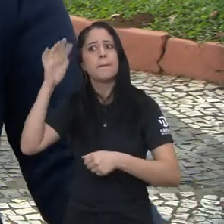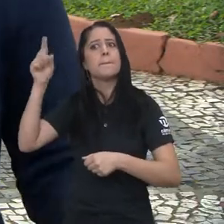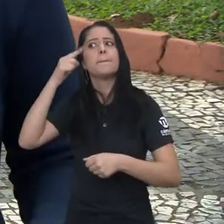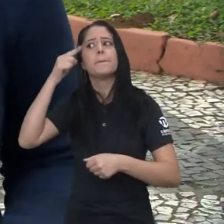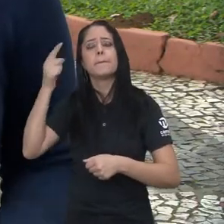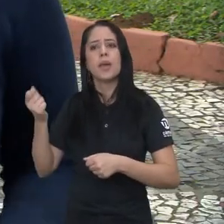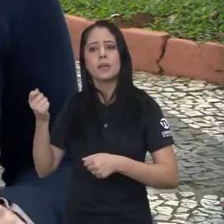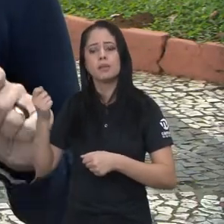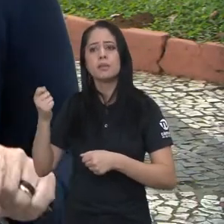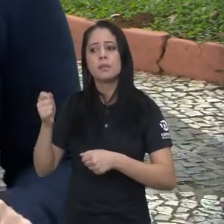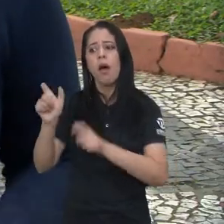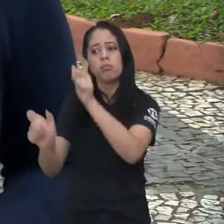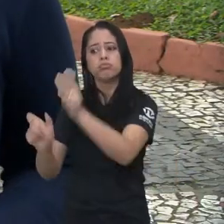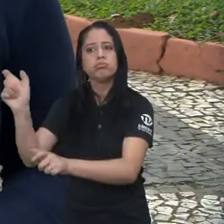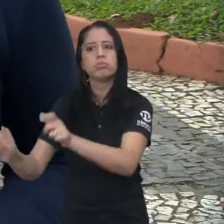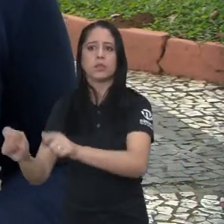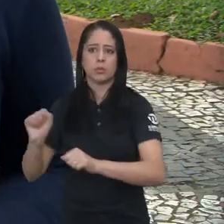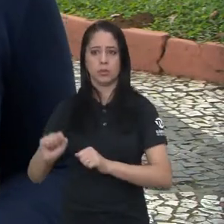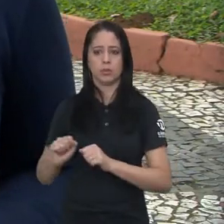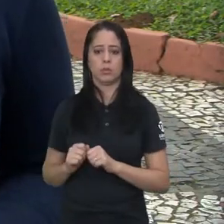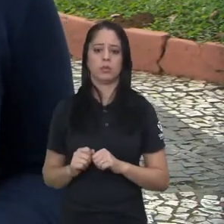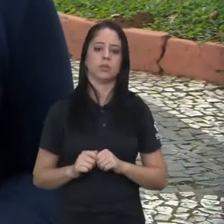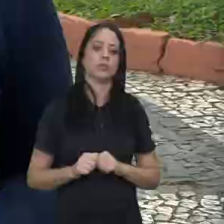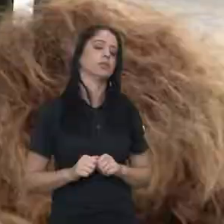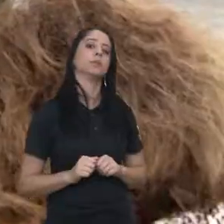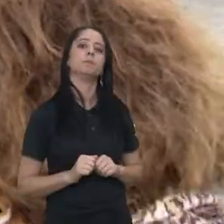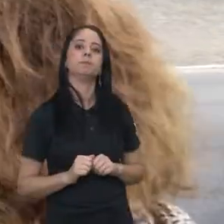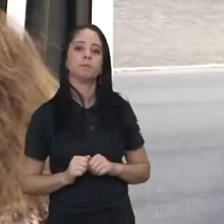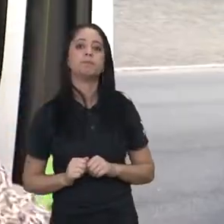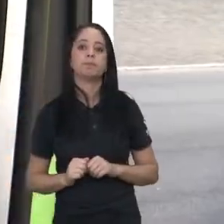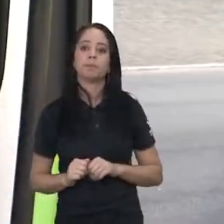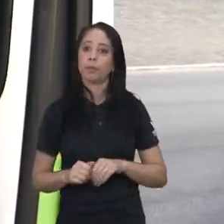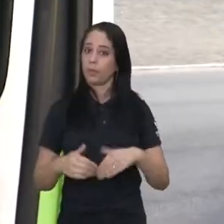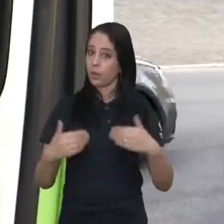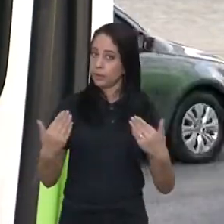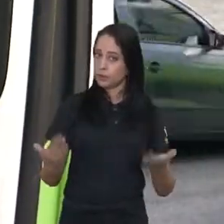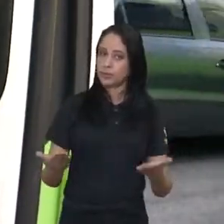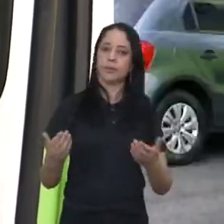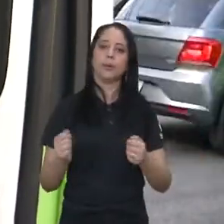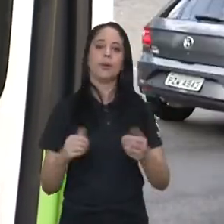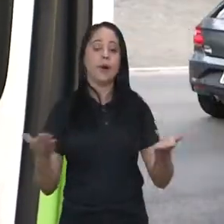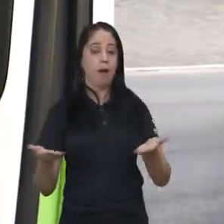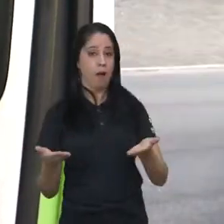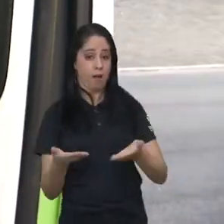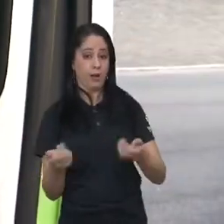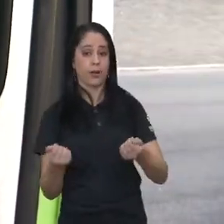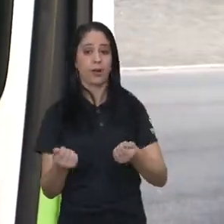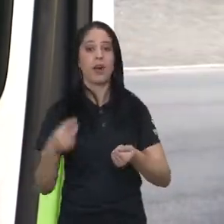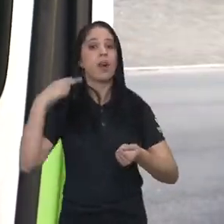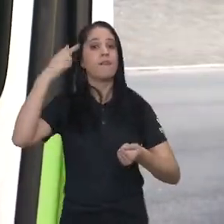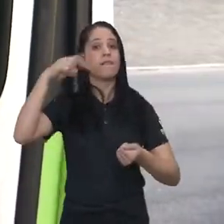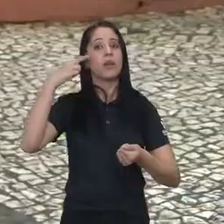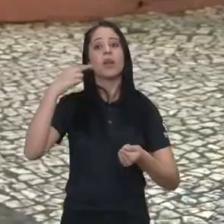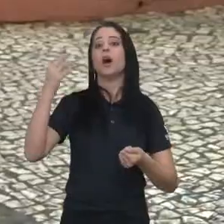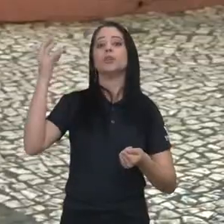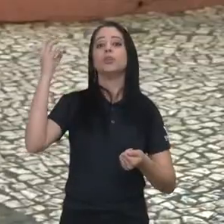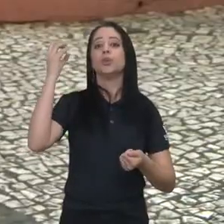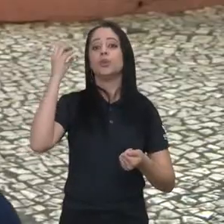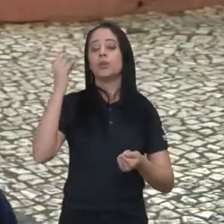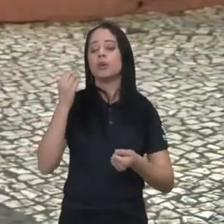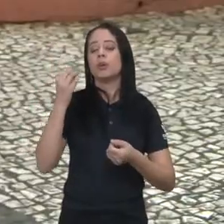nos trabalhadores nas trabalhadores aqui do transporte público de São José e para garantir o atendimento do pedido aos trabalhadores